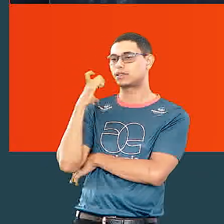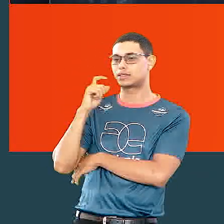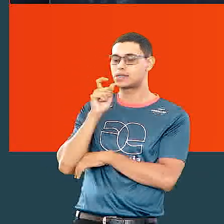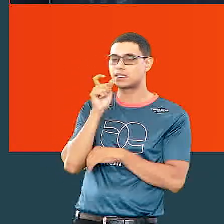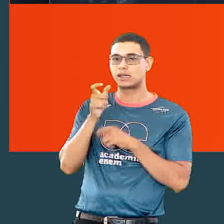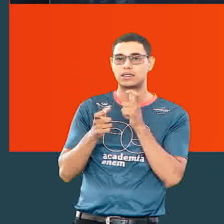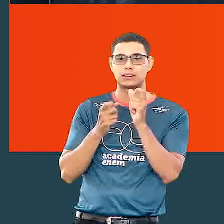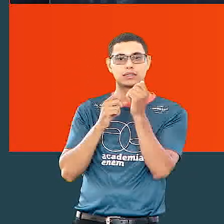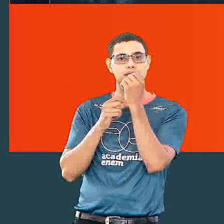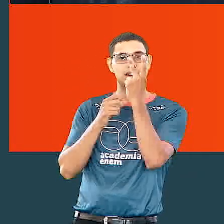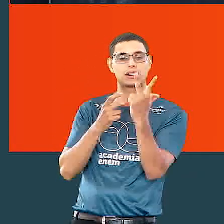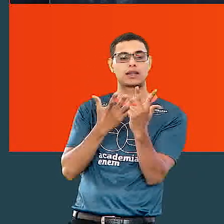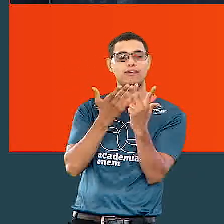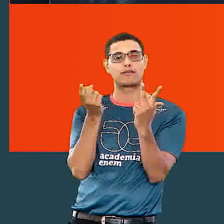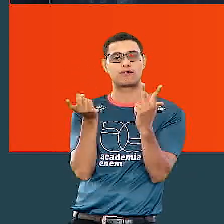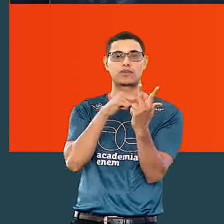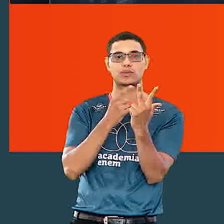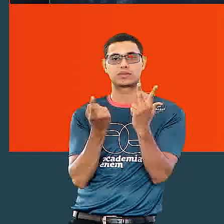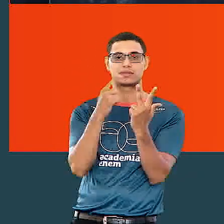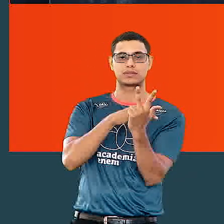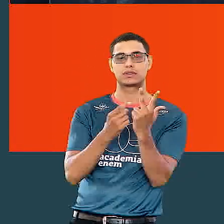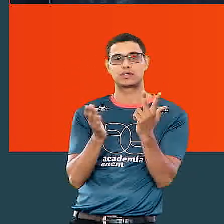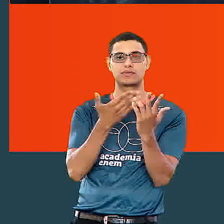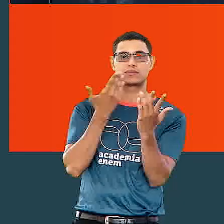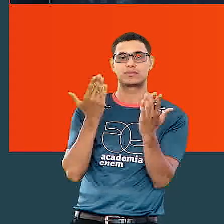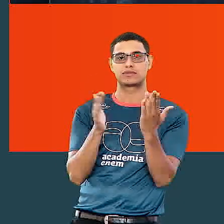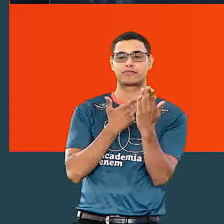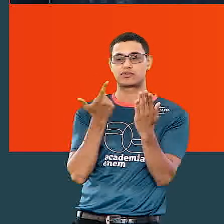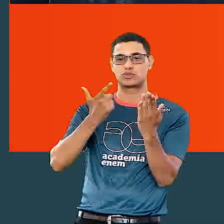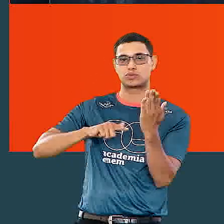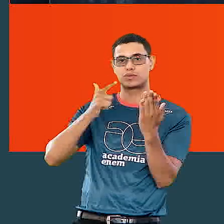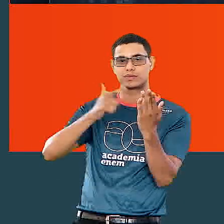no teu celular o tempo todo. Vamos, meu filho, volte. Bora